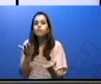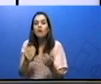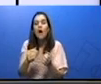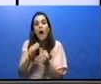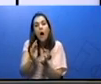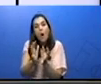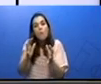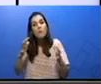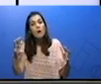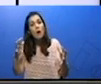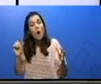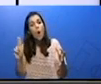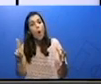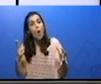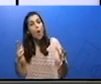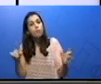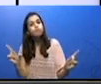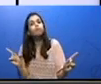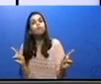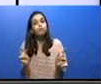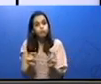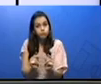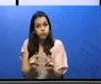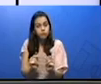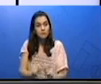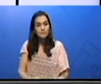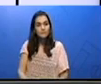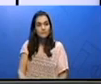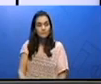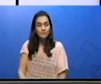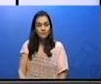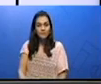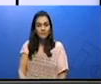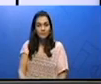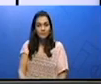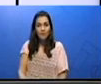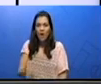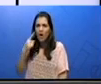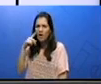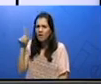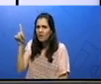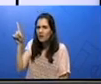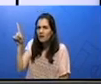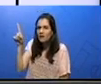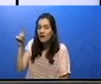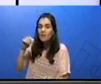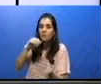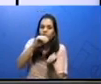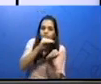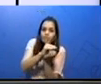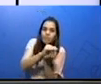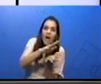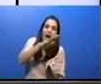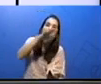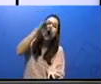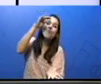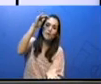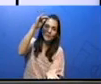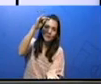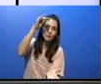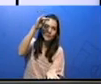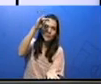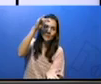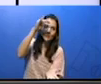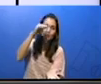aumentou ou diminuiu. No caso aqui, a proporção ela aumentou, né? De 12 gramas ela foi